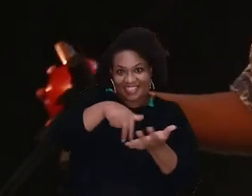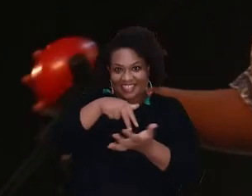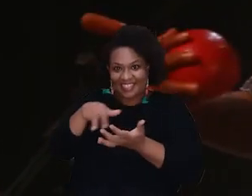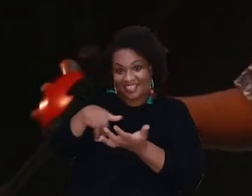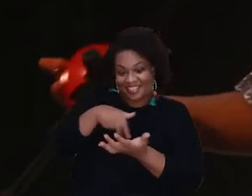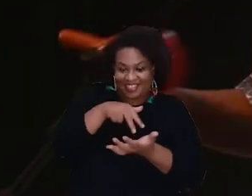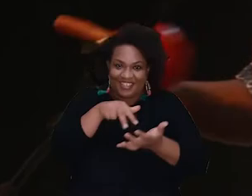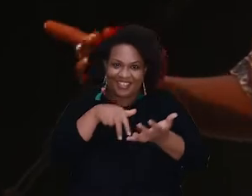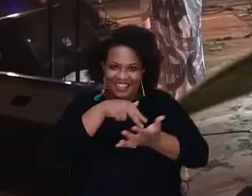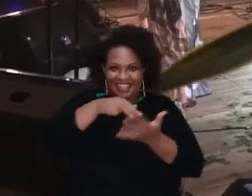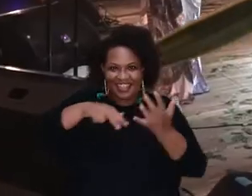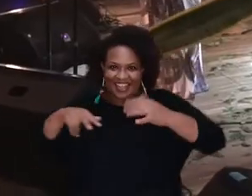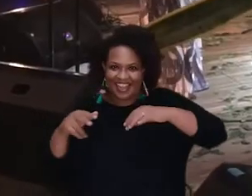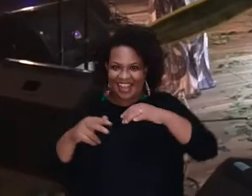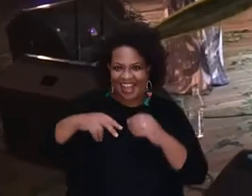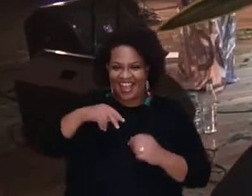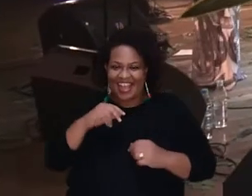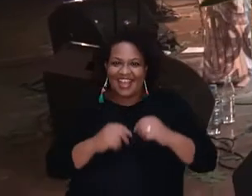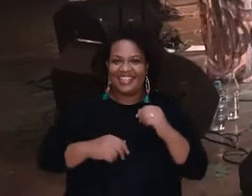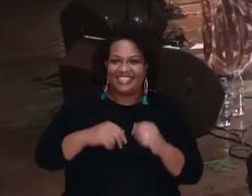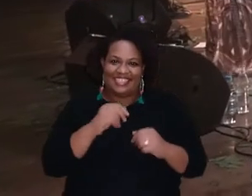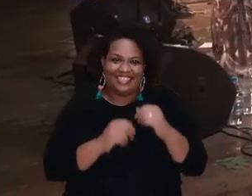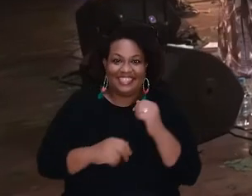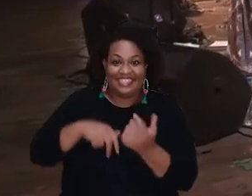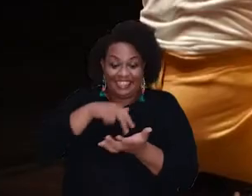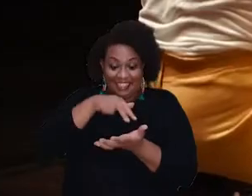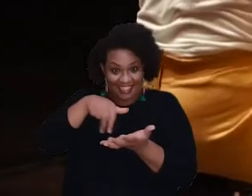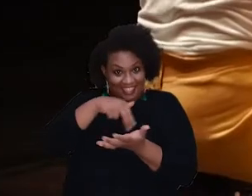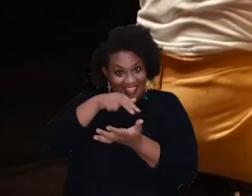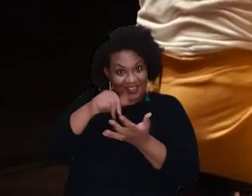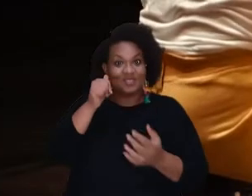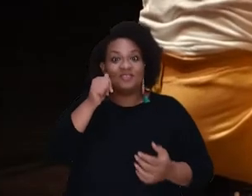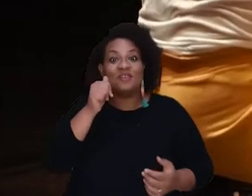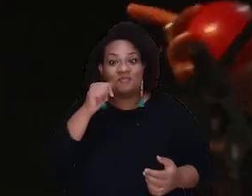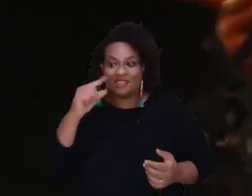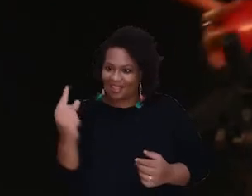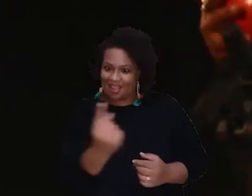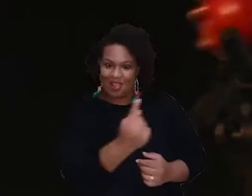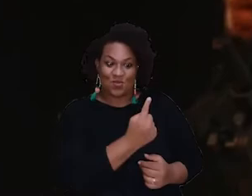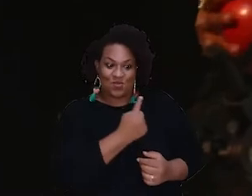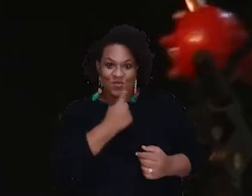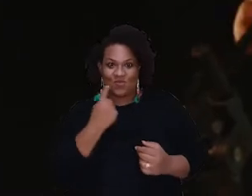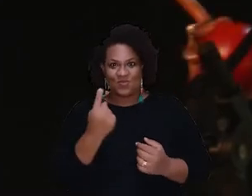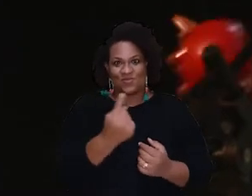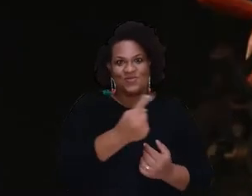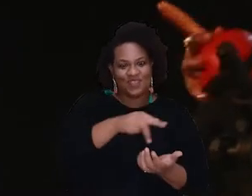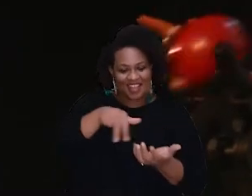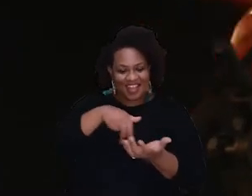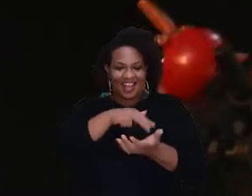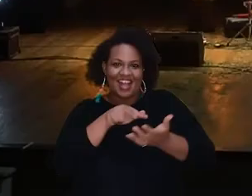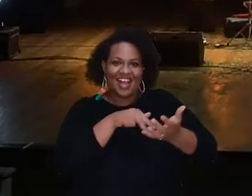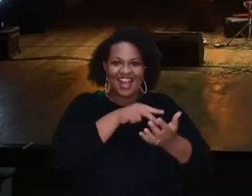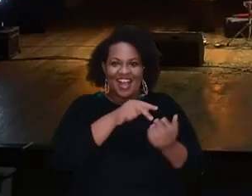balance, dance, giro. Balance, dance, giro, menina, balance, dance, giro. Balance, dance, giro,